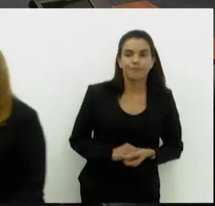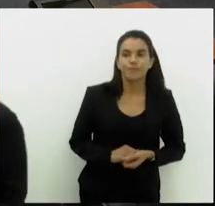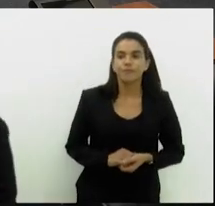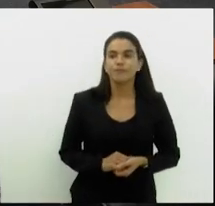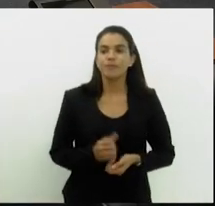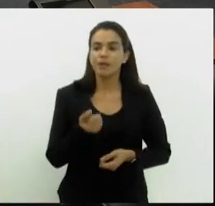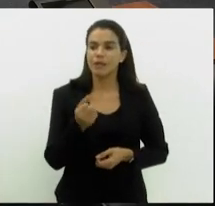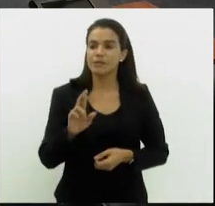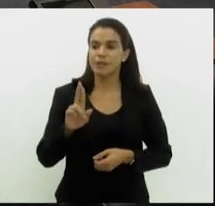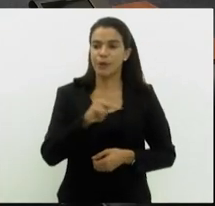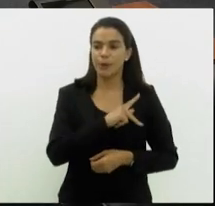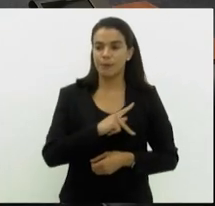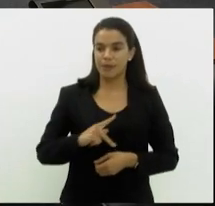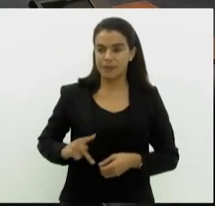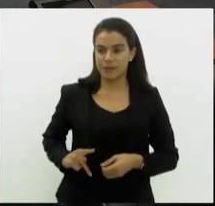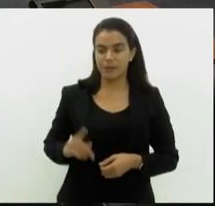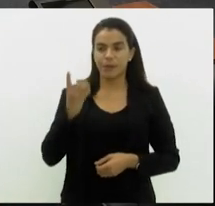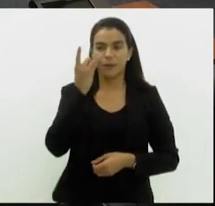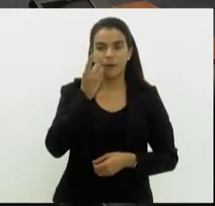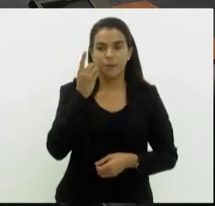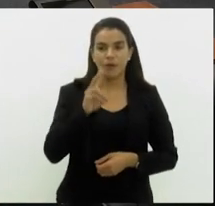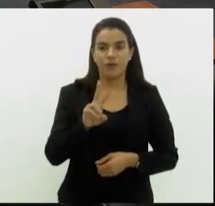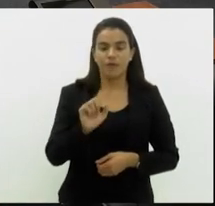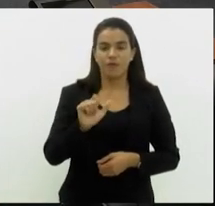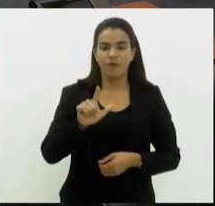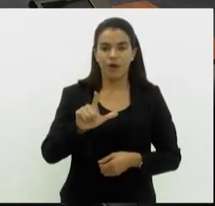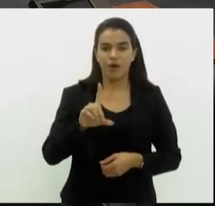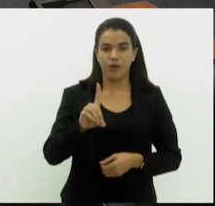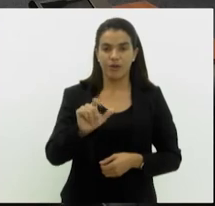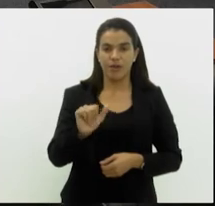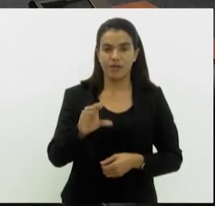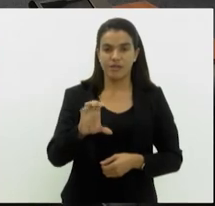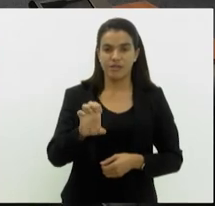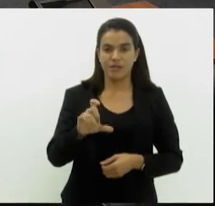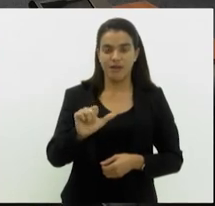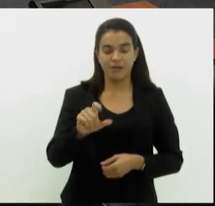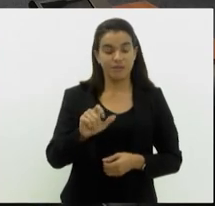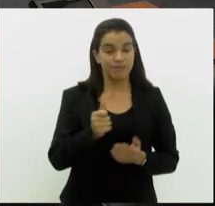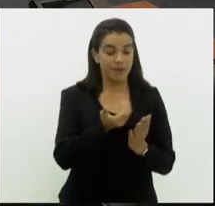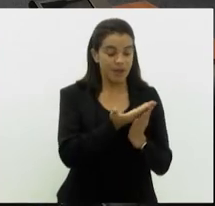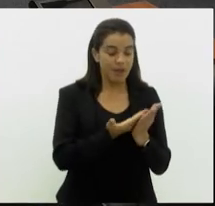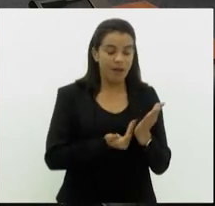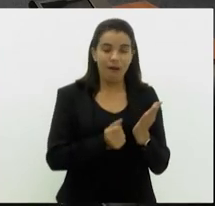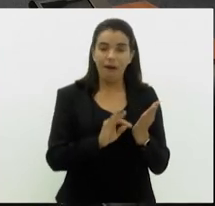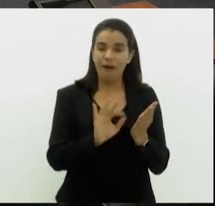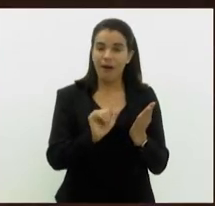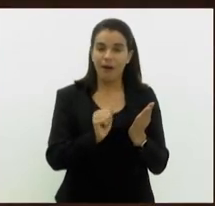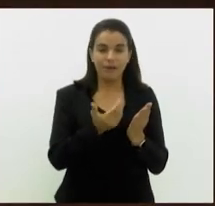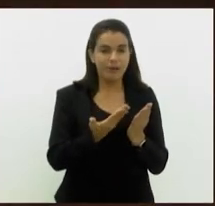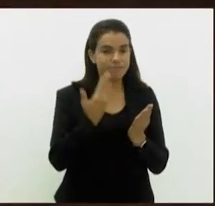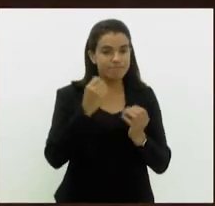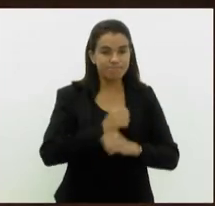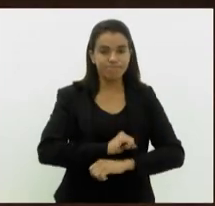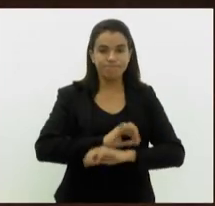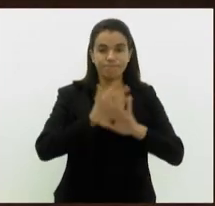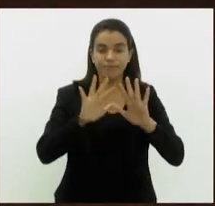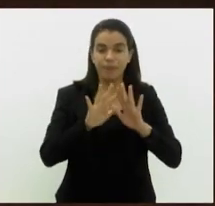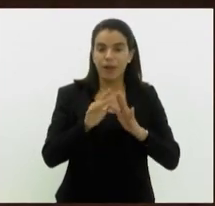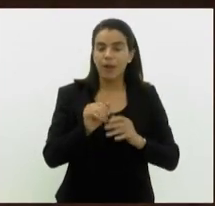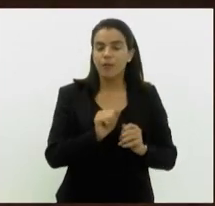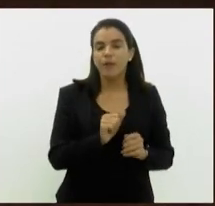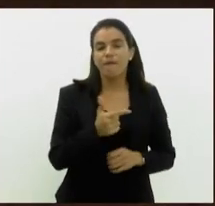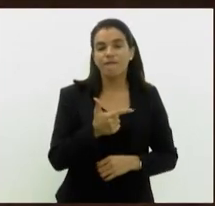Senhor presidente, deputado Valdaceasa, a ata reflete com exatidão o ocorrido